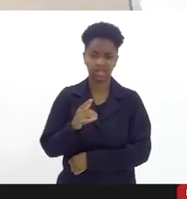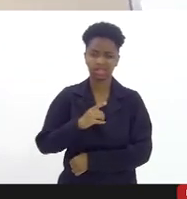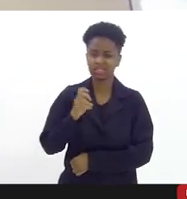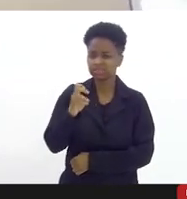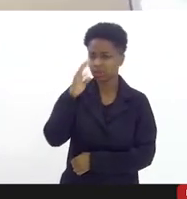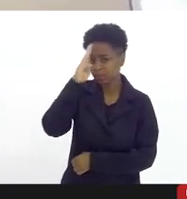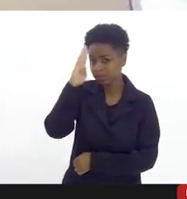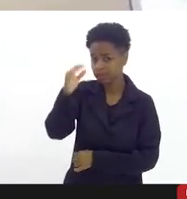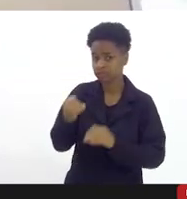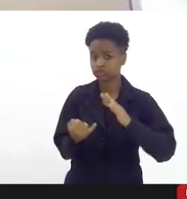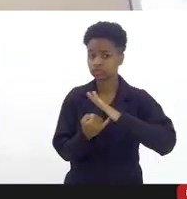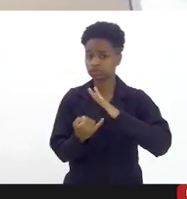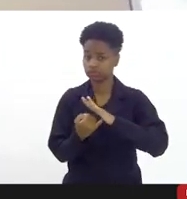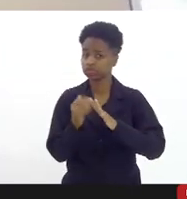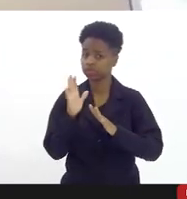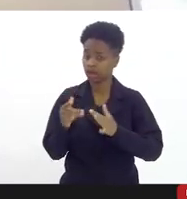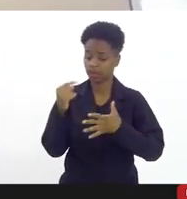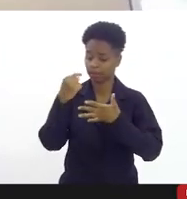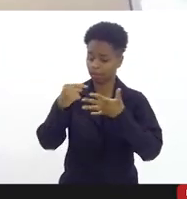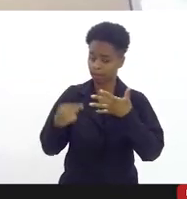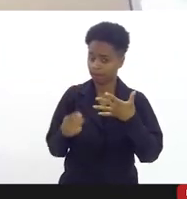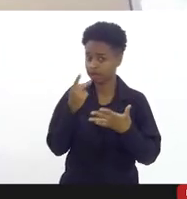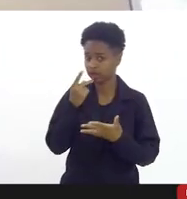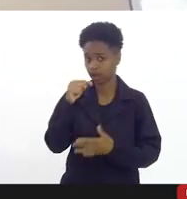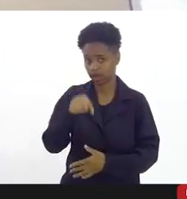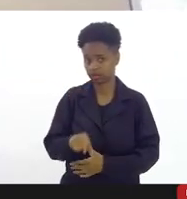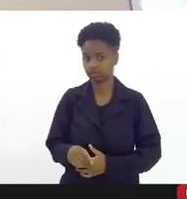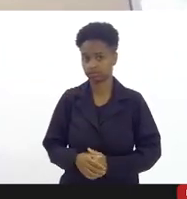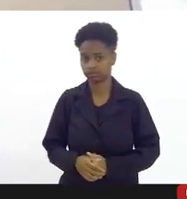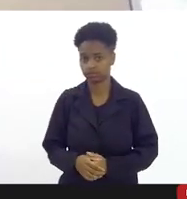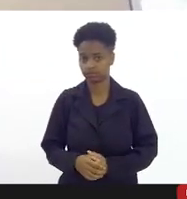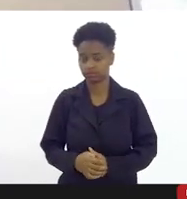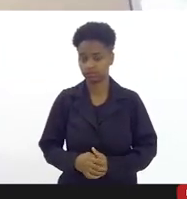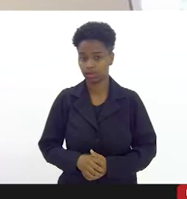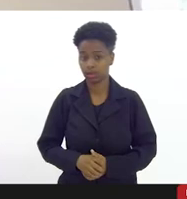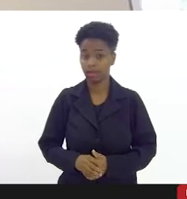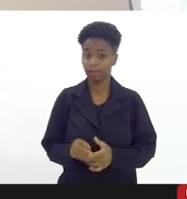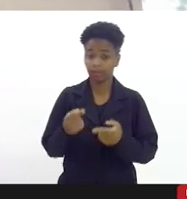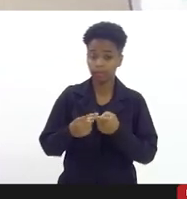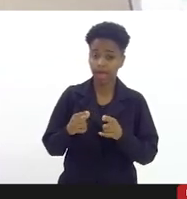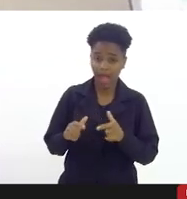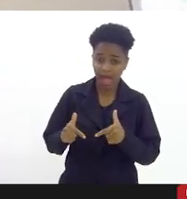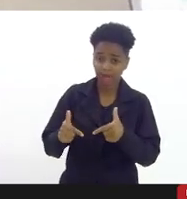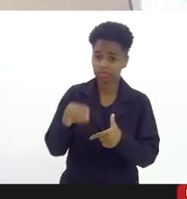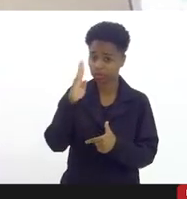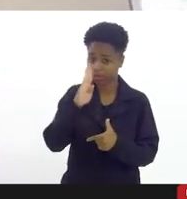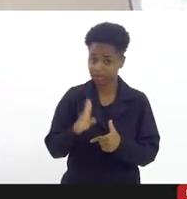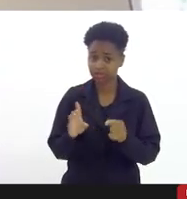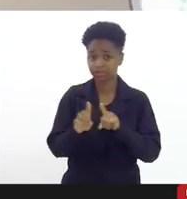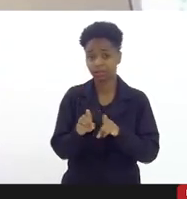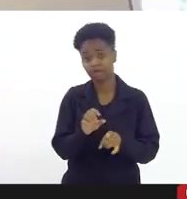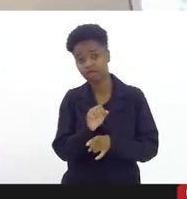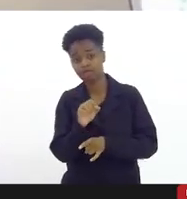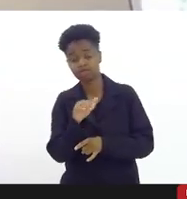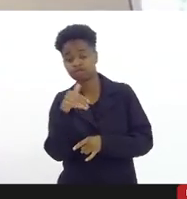instituições foram mencionadas nessa Mas tu no Brasil inteiro até fora do Brasil então é algo muito